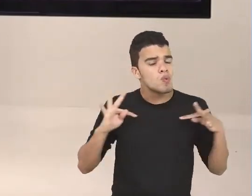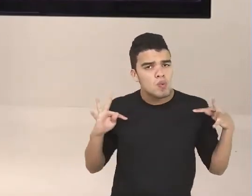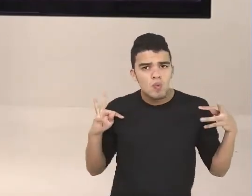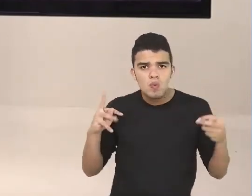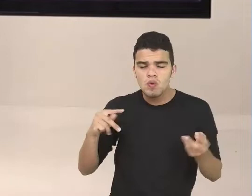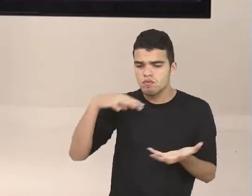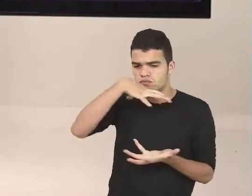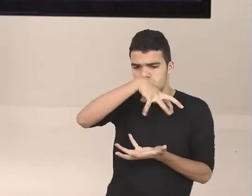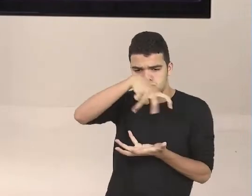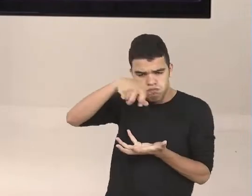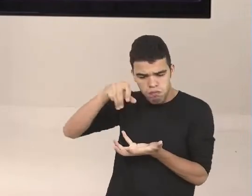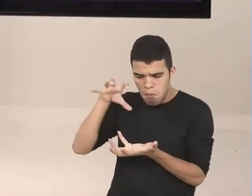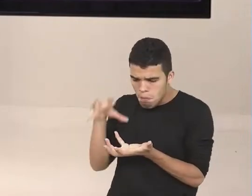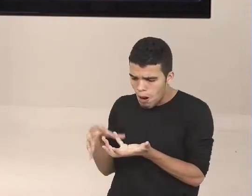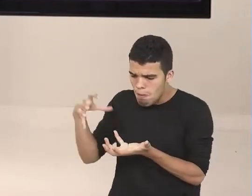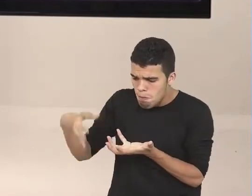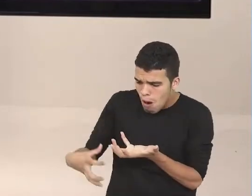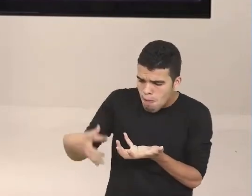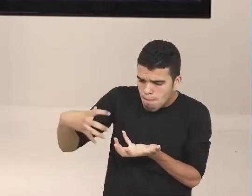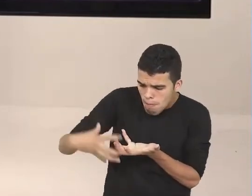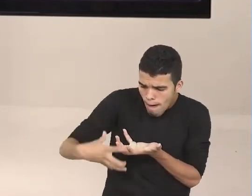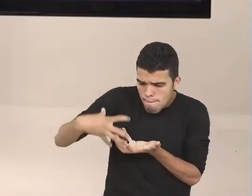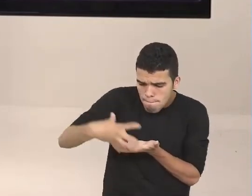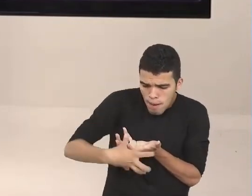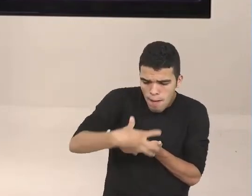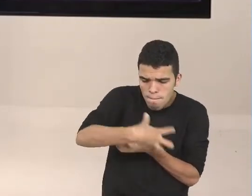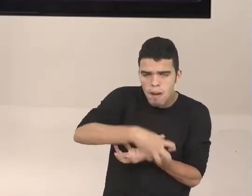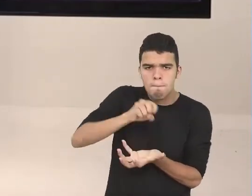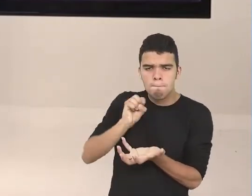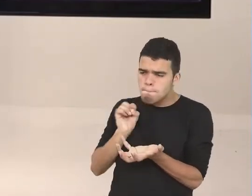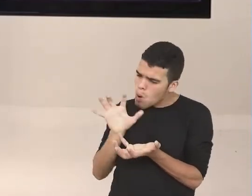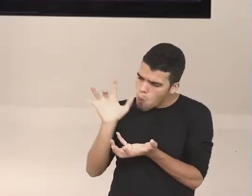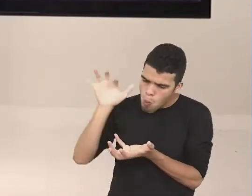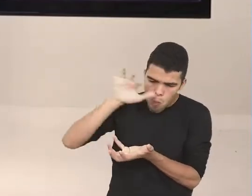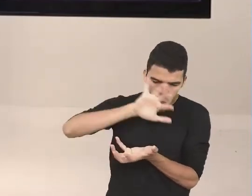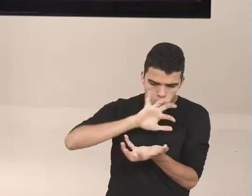planeta eles já tinham pelo menos um caso registrado